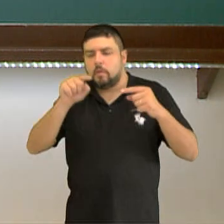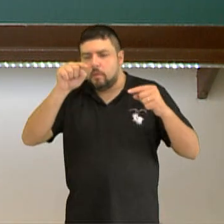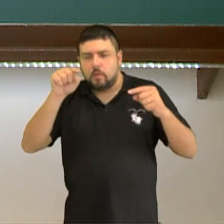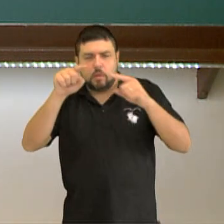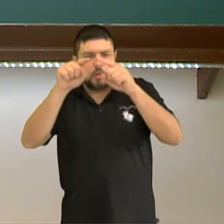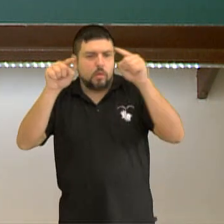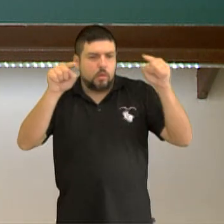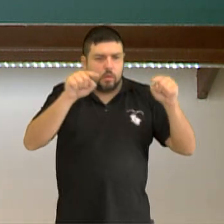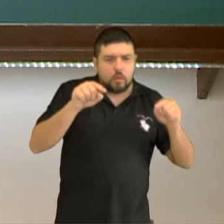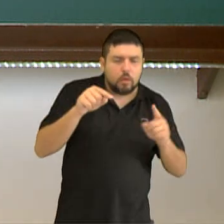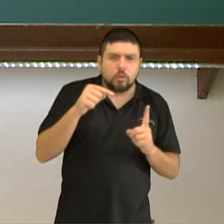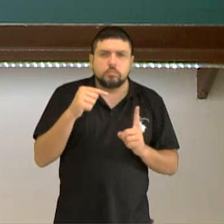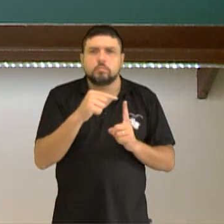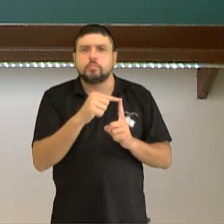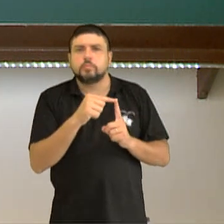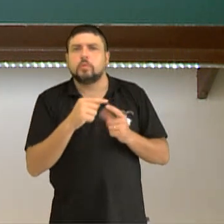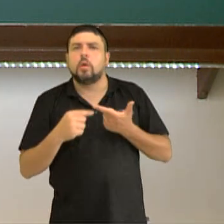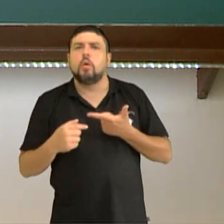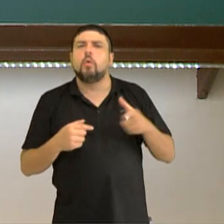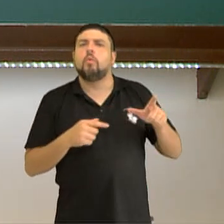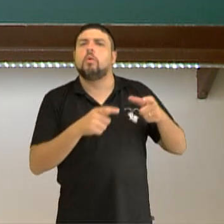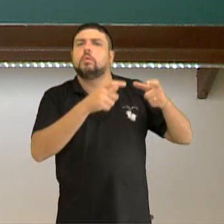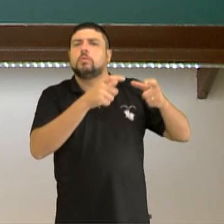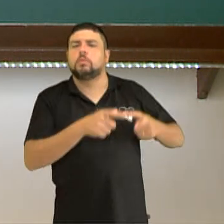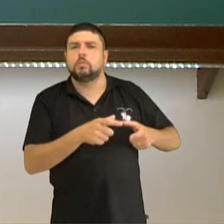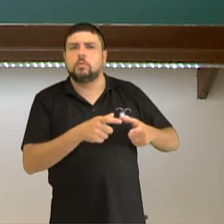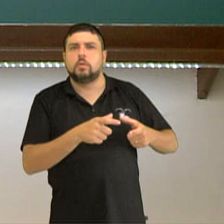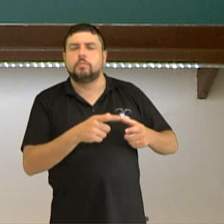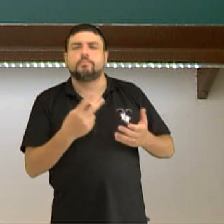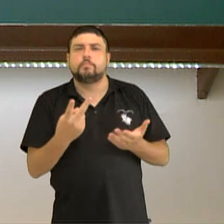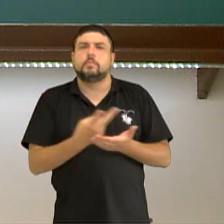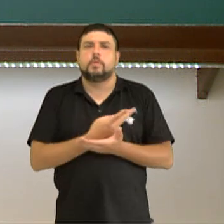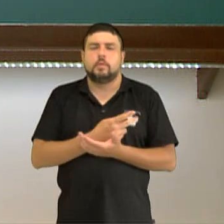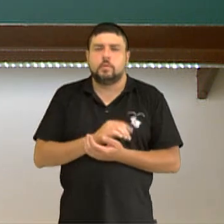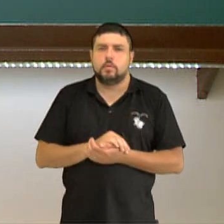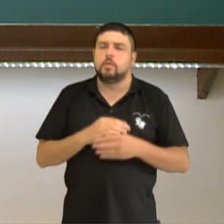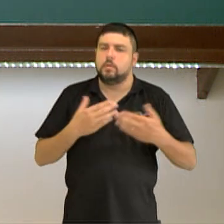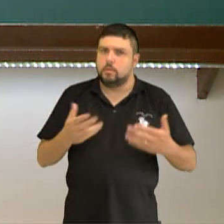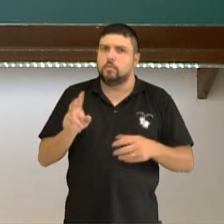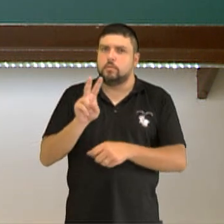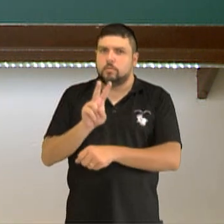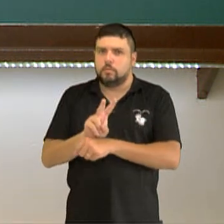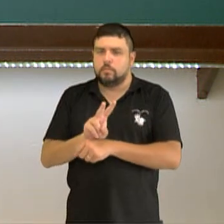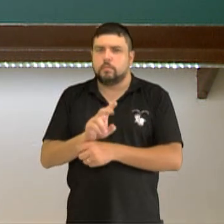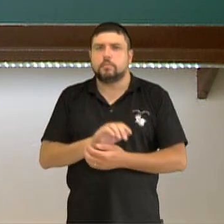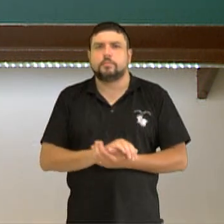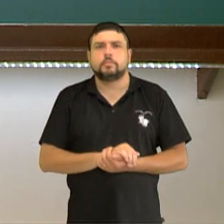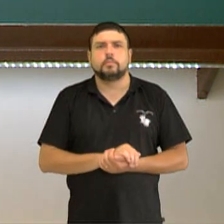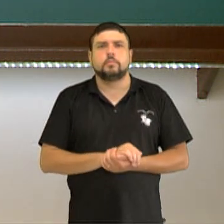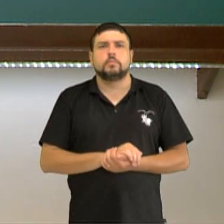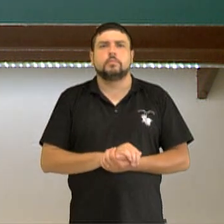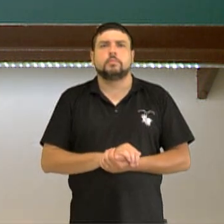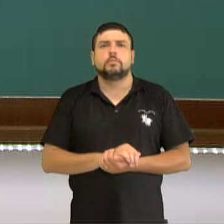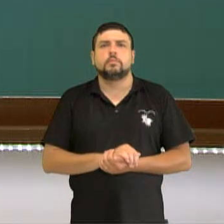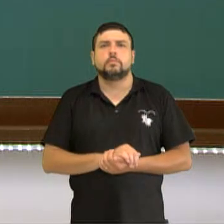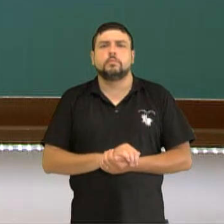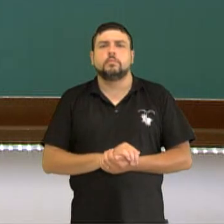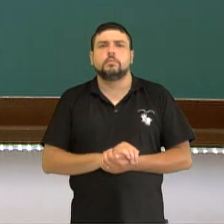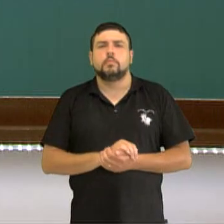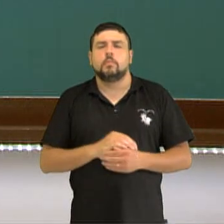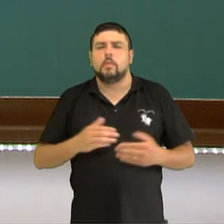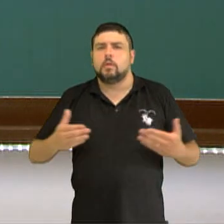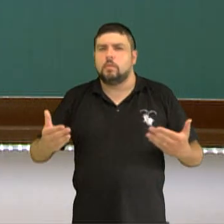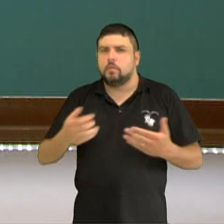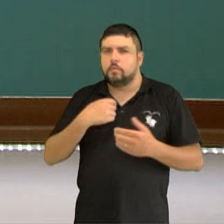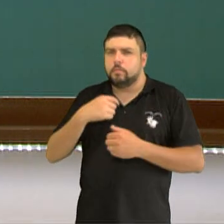vai localizá-lo em outro endereço, tá? Então, tome cuidado com isso. Vamos pensar um pouquinho aqui então